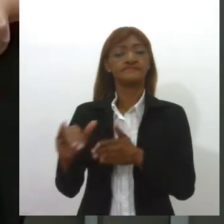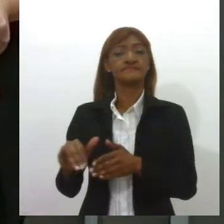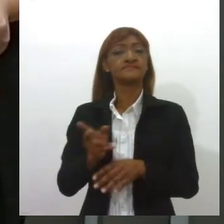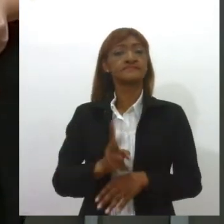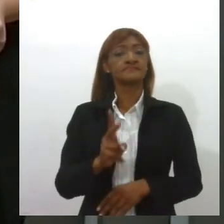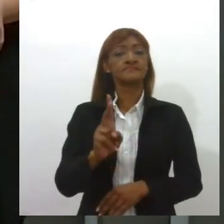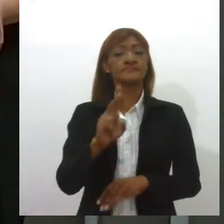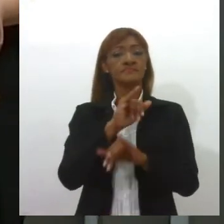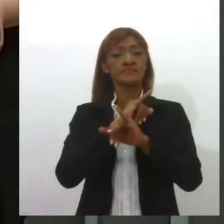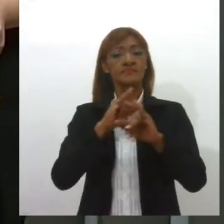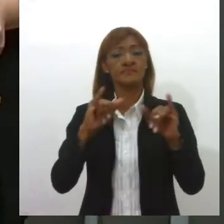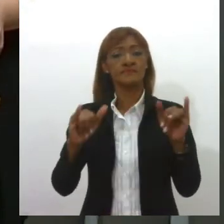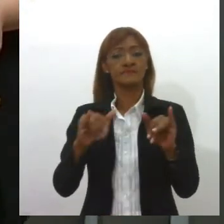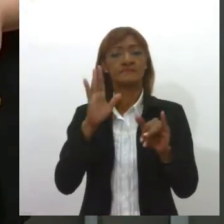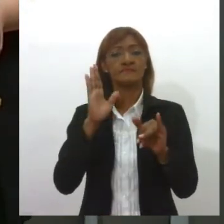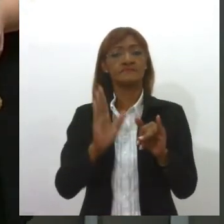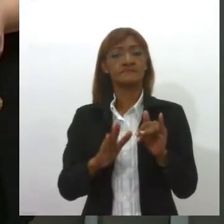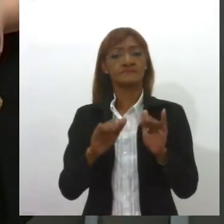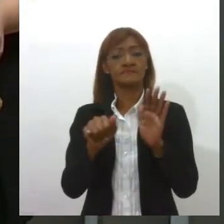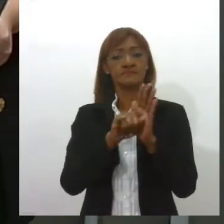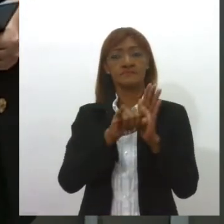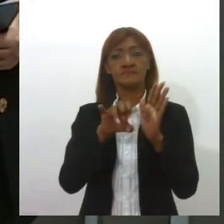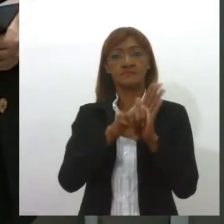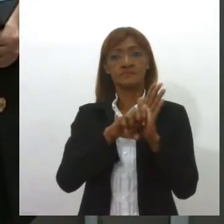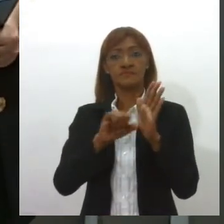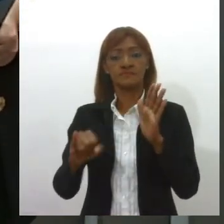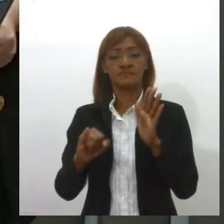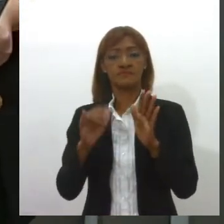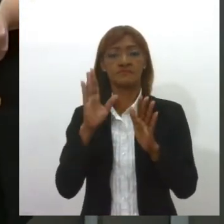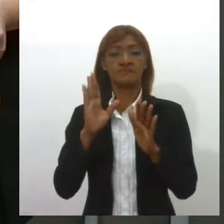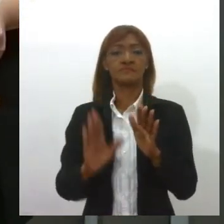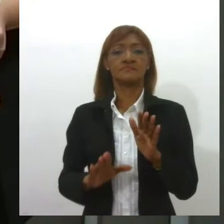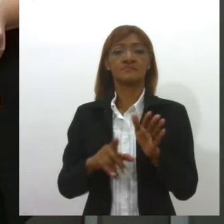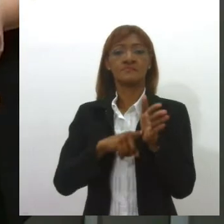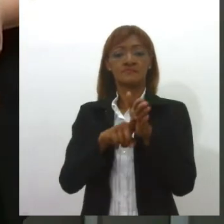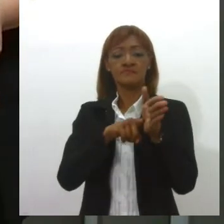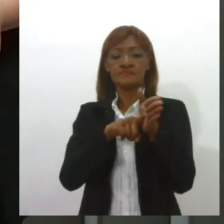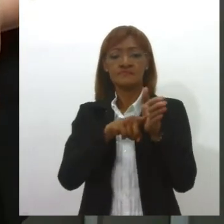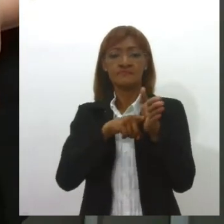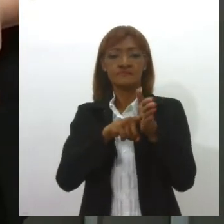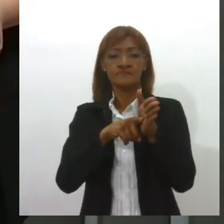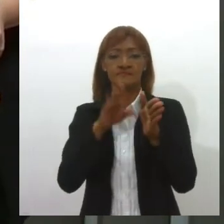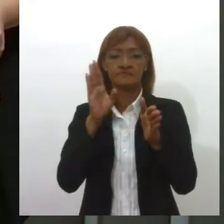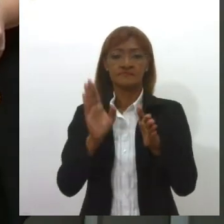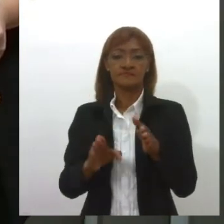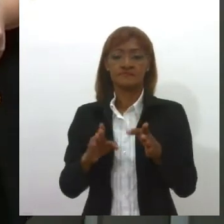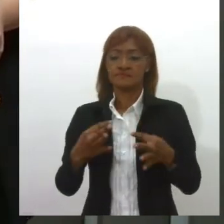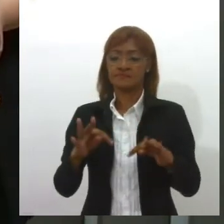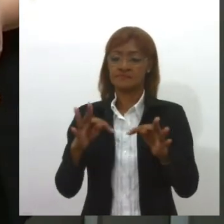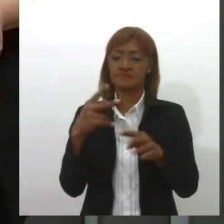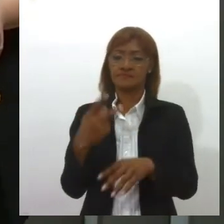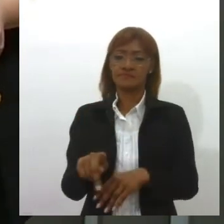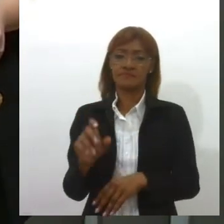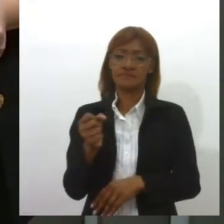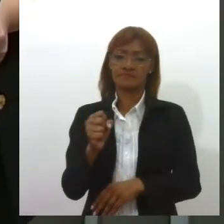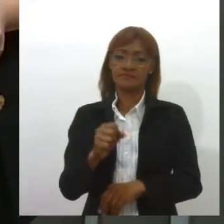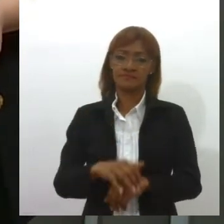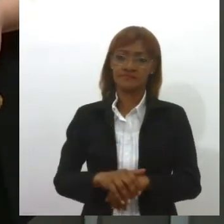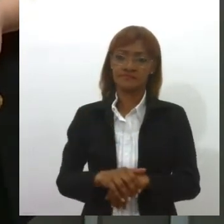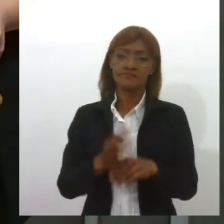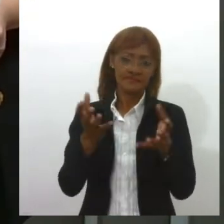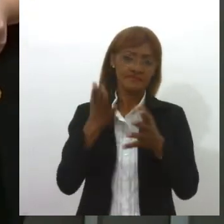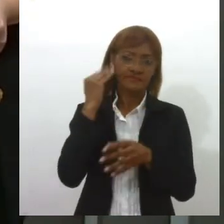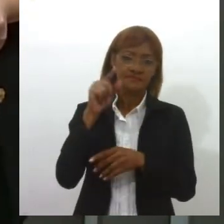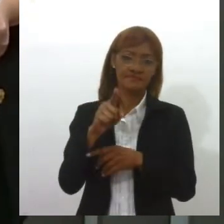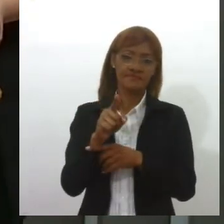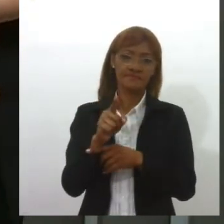para bolsas de comunicação científica da Fundação de Apoio à Pesquisa e à Inovação Tecnológica de Sergipe. Quer saber como